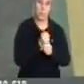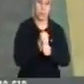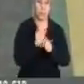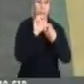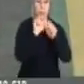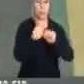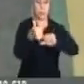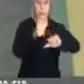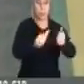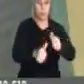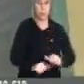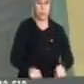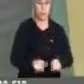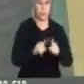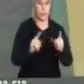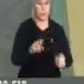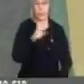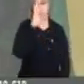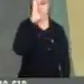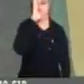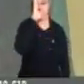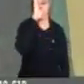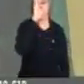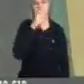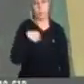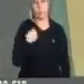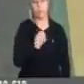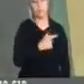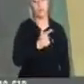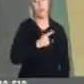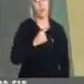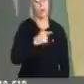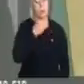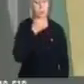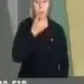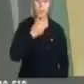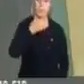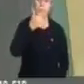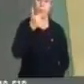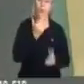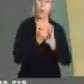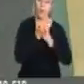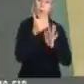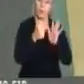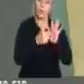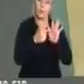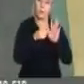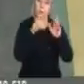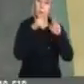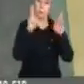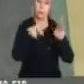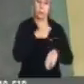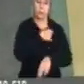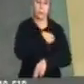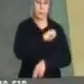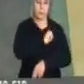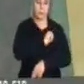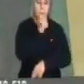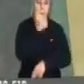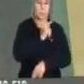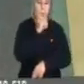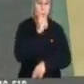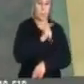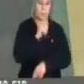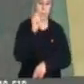revista, mas, acima de tudo, nós temos vantagens claras com o regime fiscal. A vantagem de reduzir a pressão